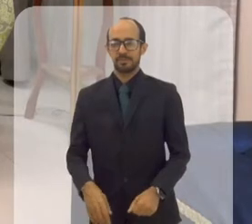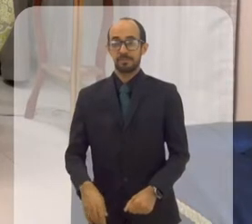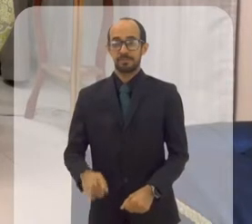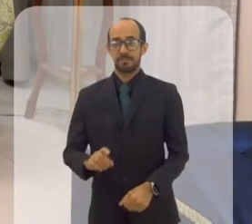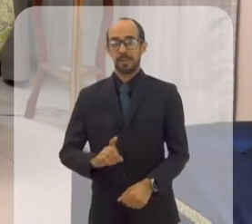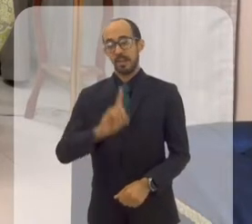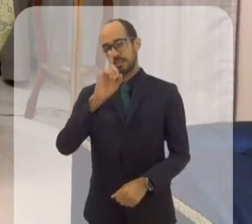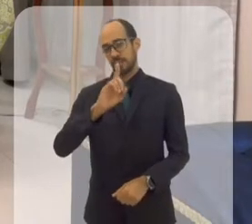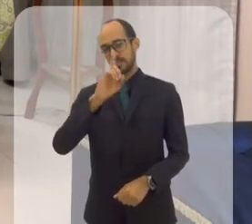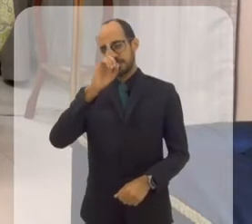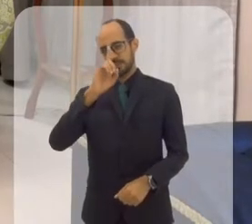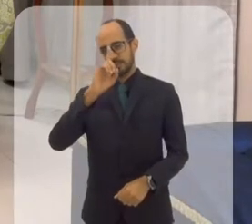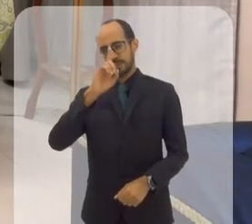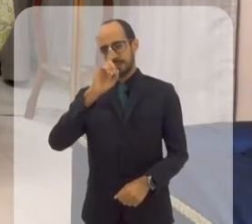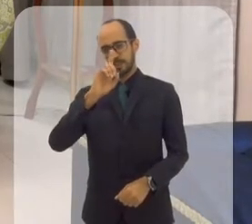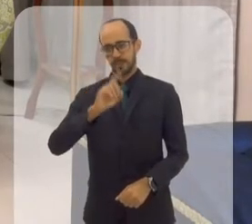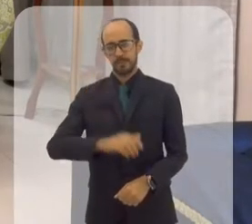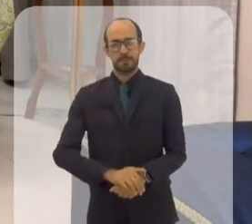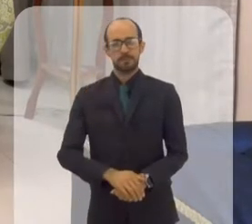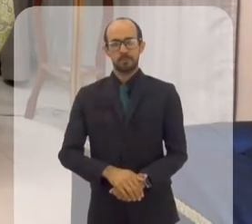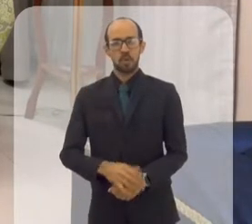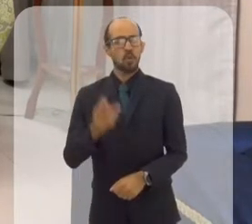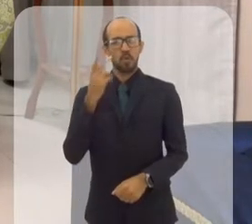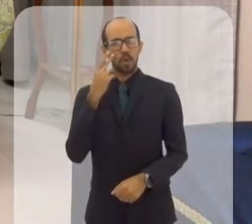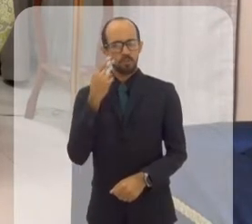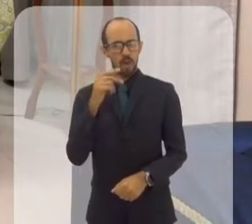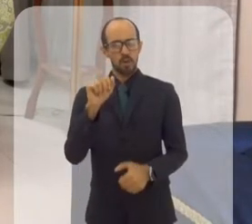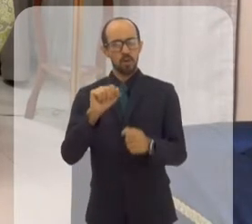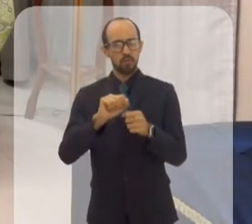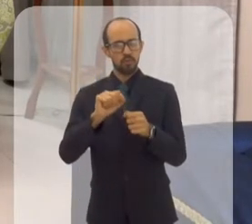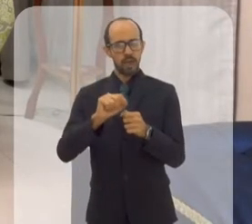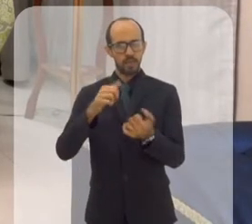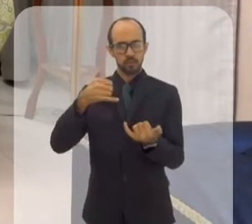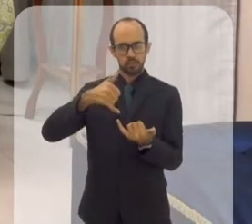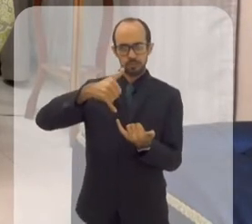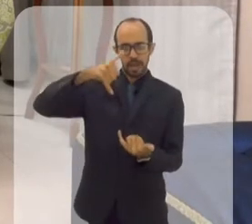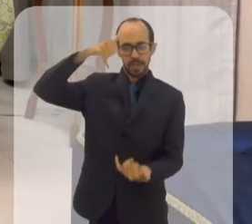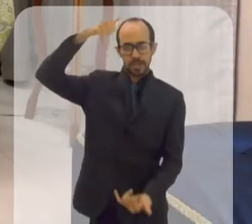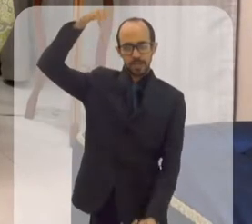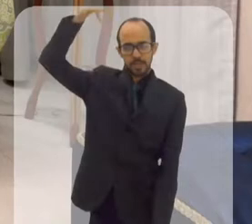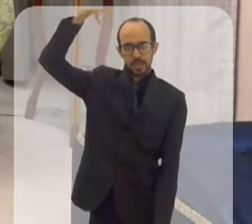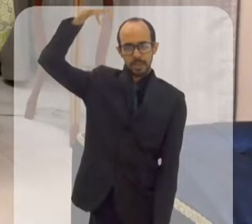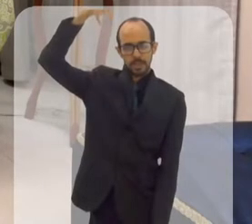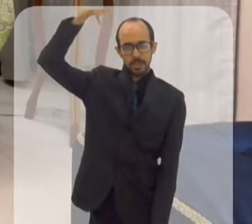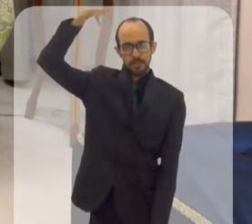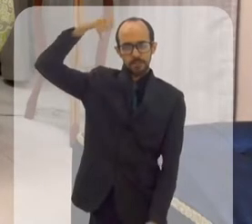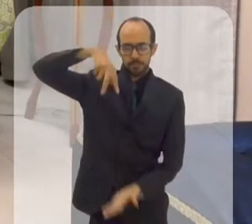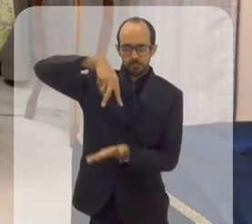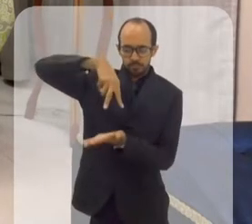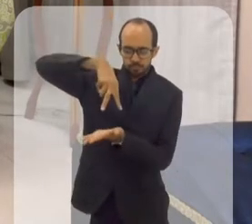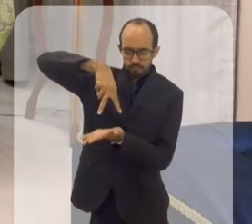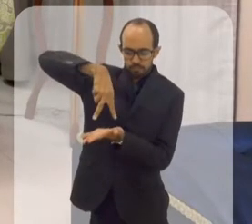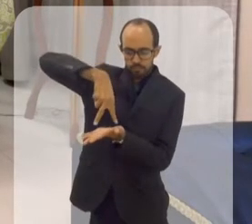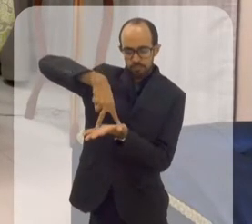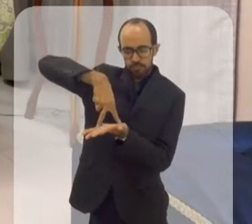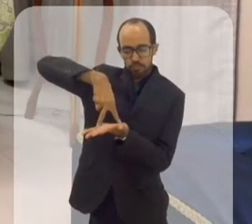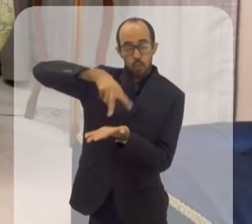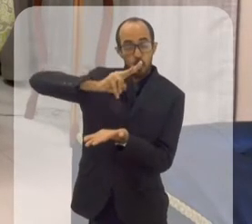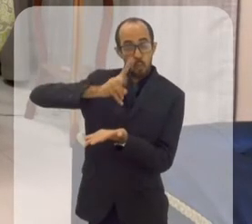Olhando para cima, os dois braços. O ideal é que eu faça uma linha reta, tá? As duas pernas bem